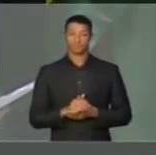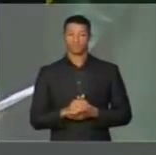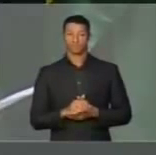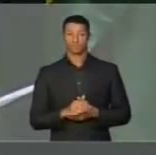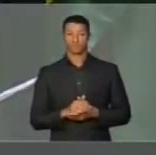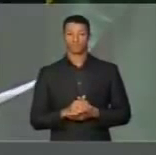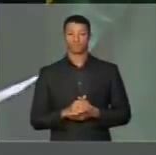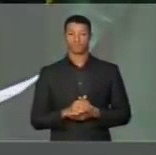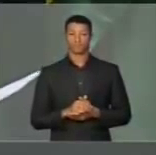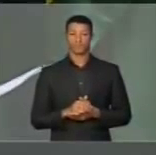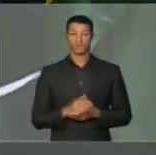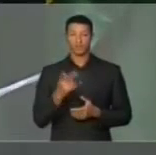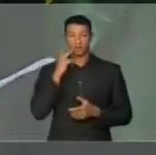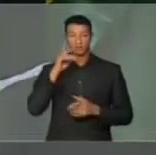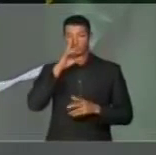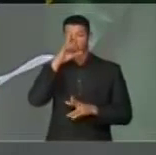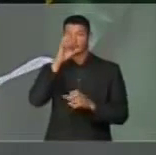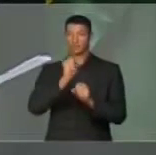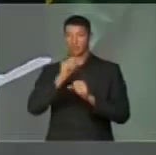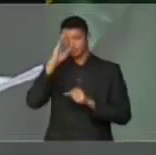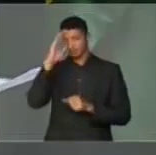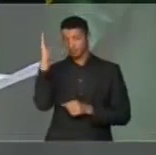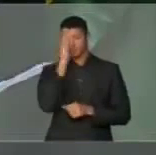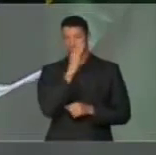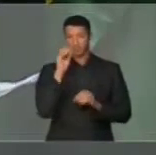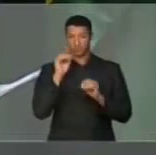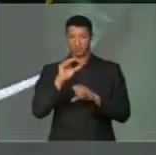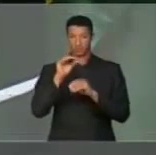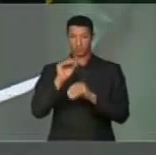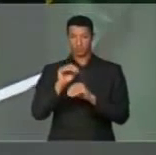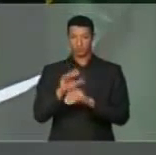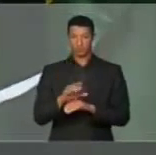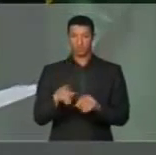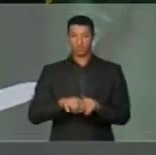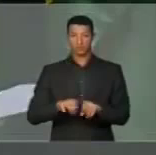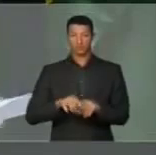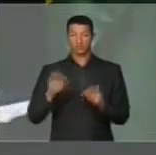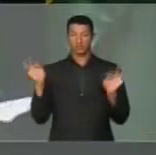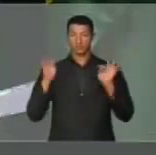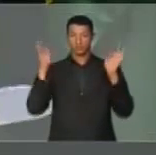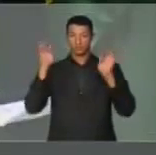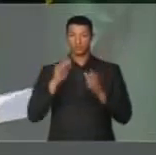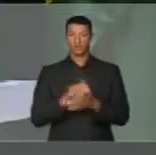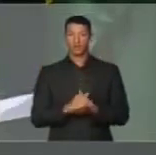esse lastro para fortalecer principalmente a educação e a tecnologia. Senhor Presidente,